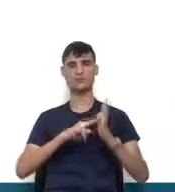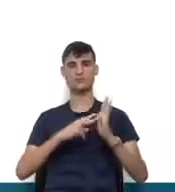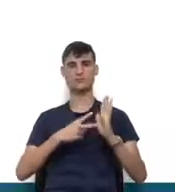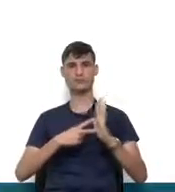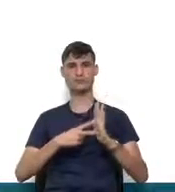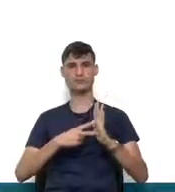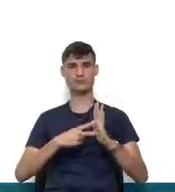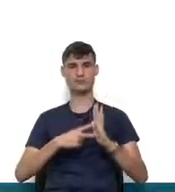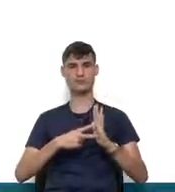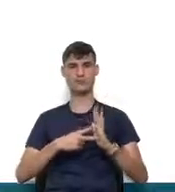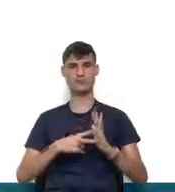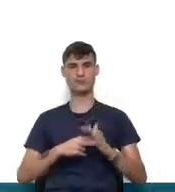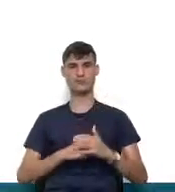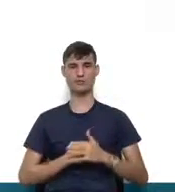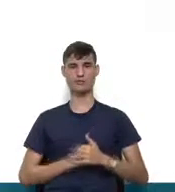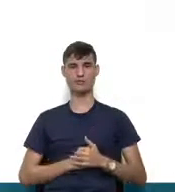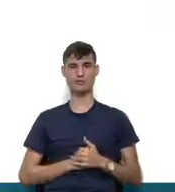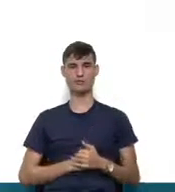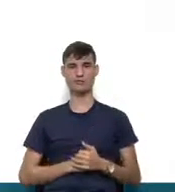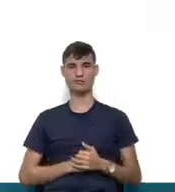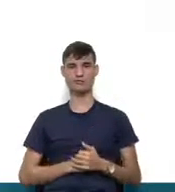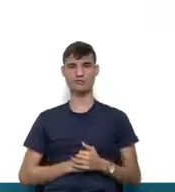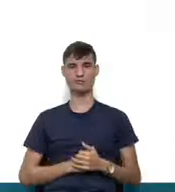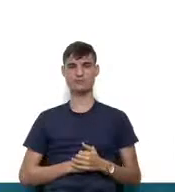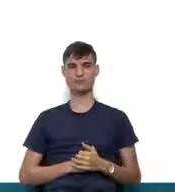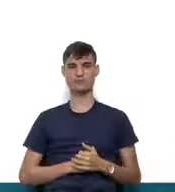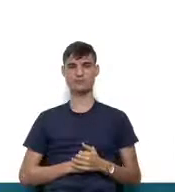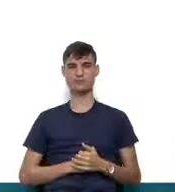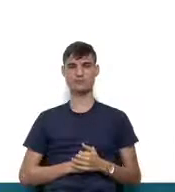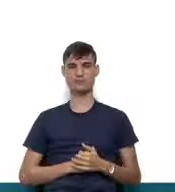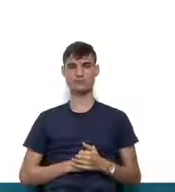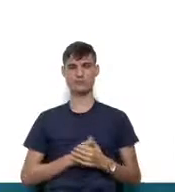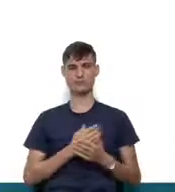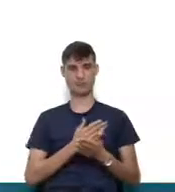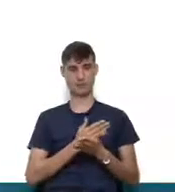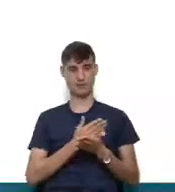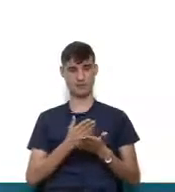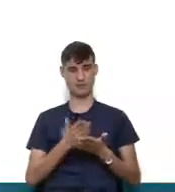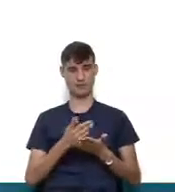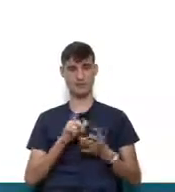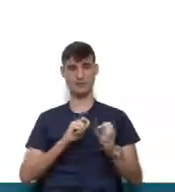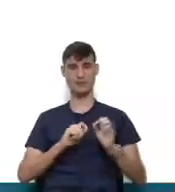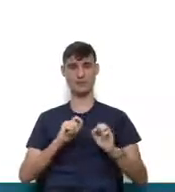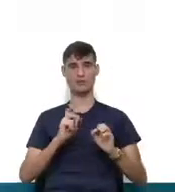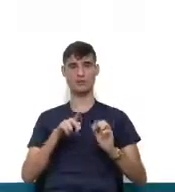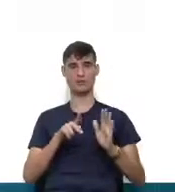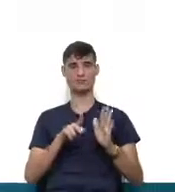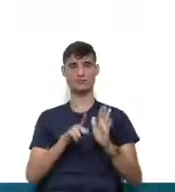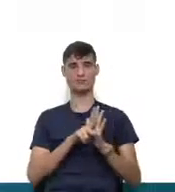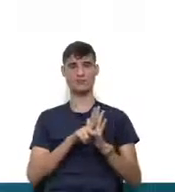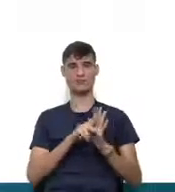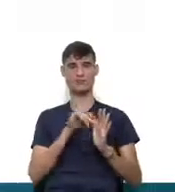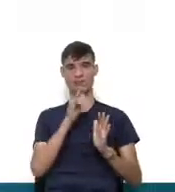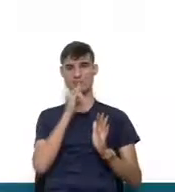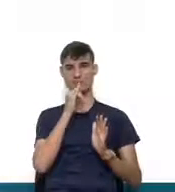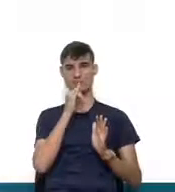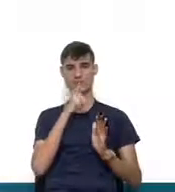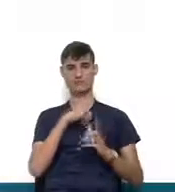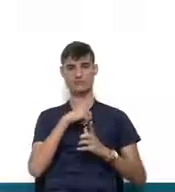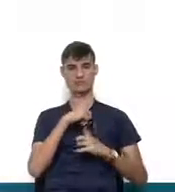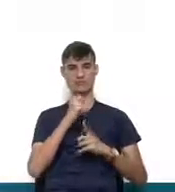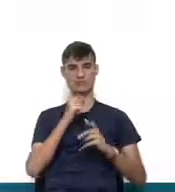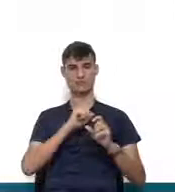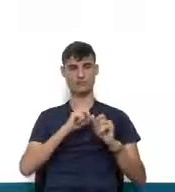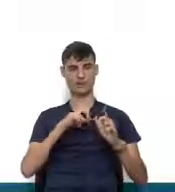né? Deixa eu só abrir meu slide. A condição inicial é aquela assim, olha, ela está